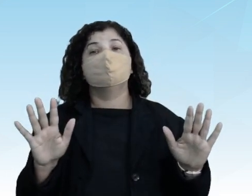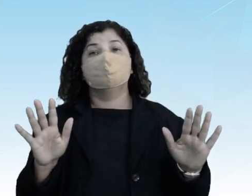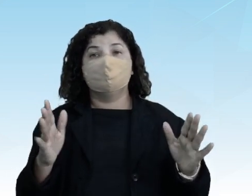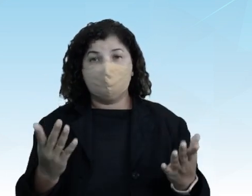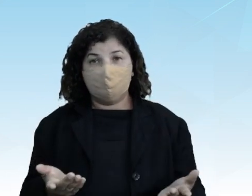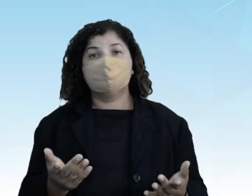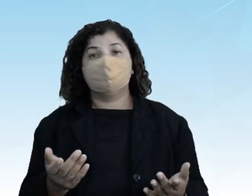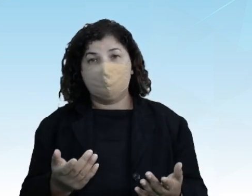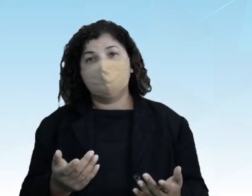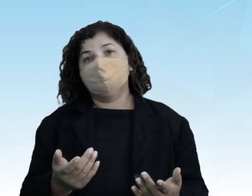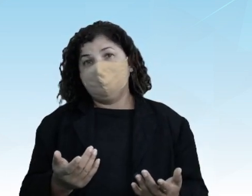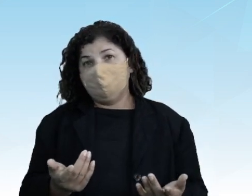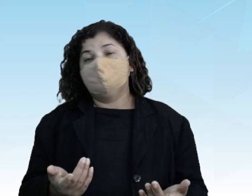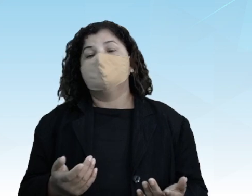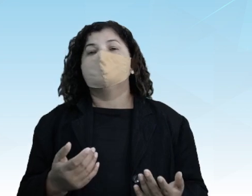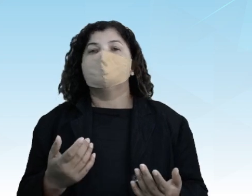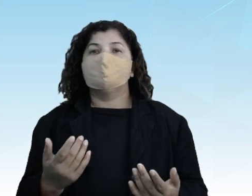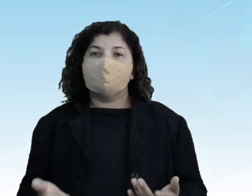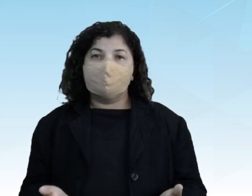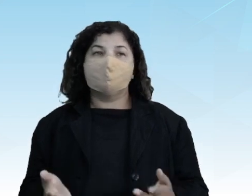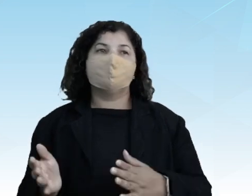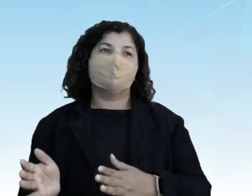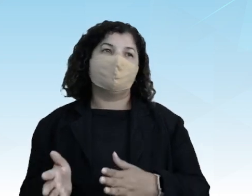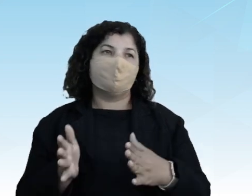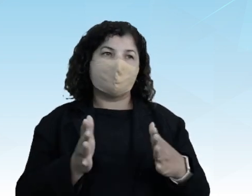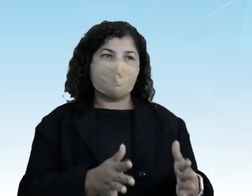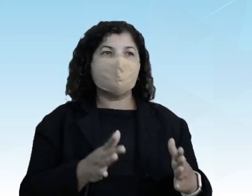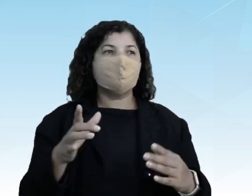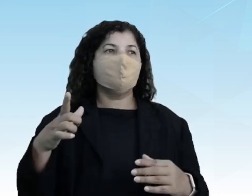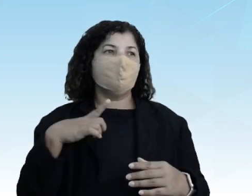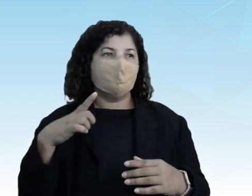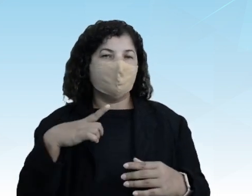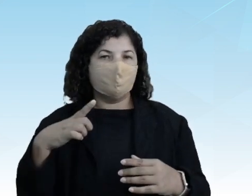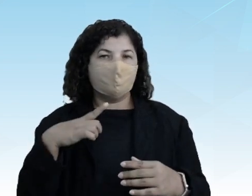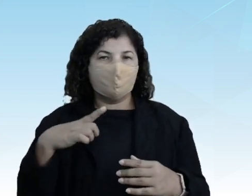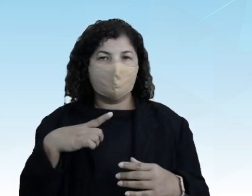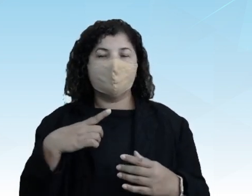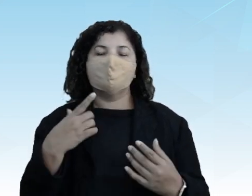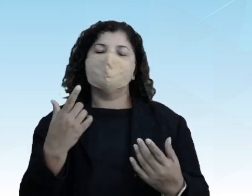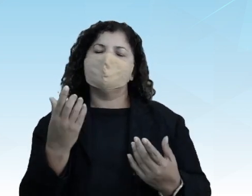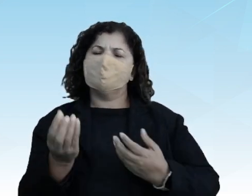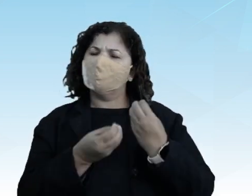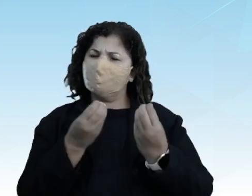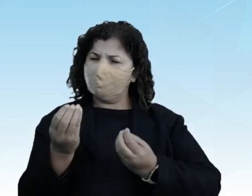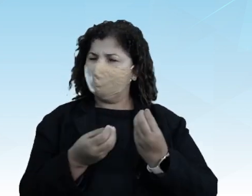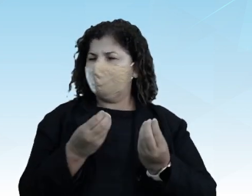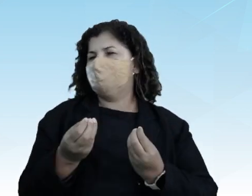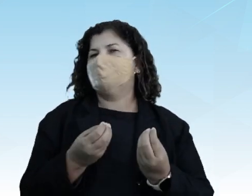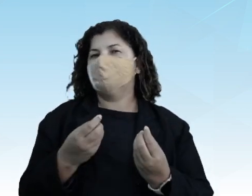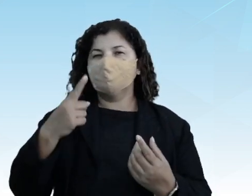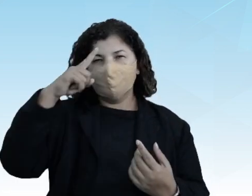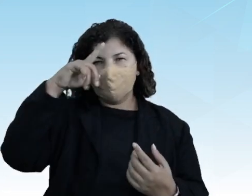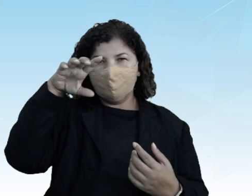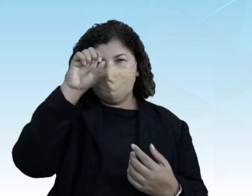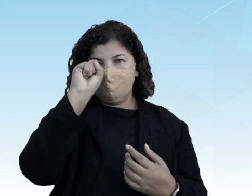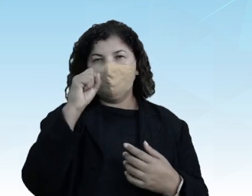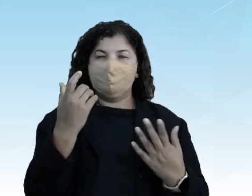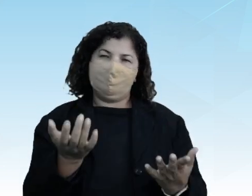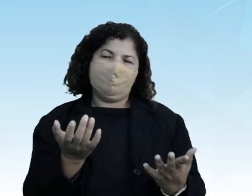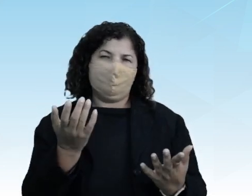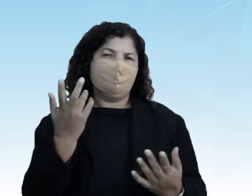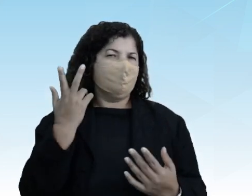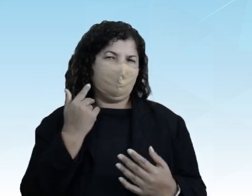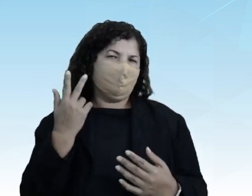falam os racionalistas, né? Então, nós temos, segundo esse entendimento, é comum